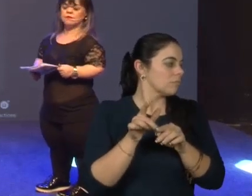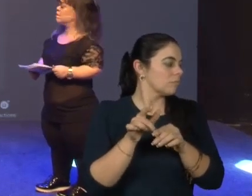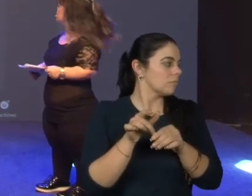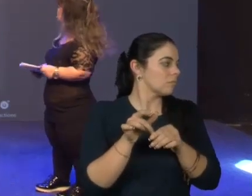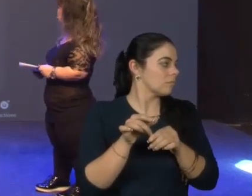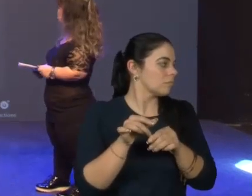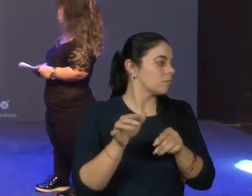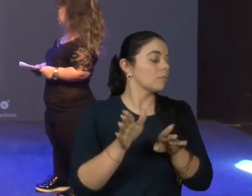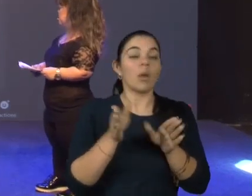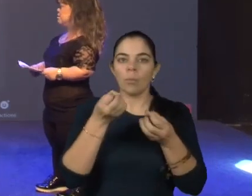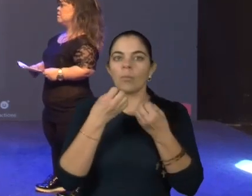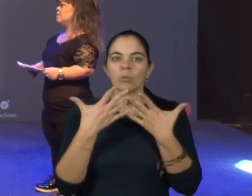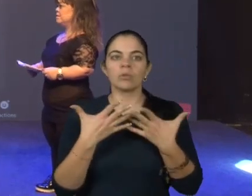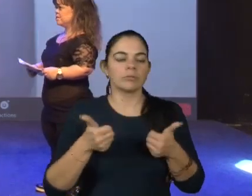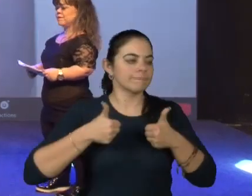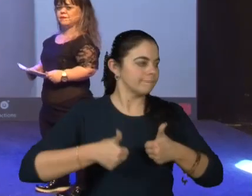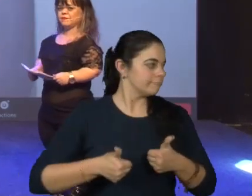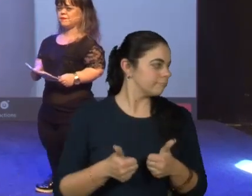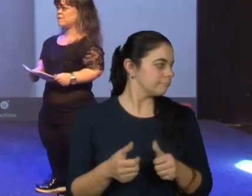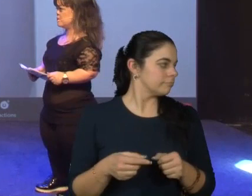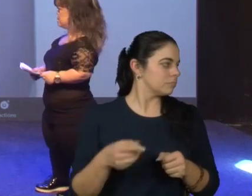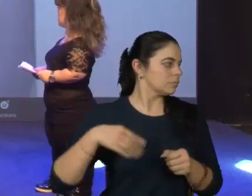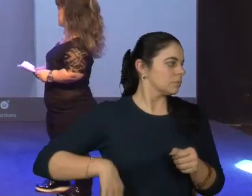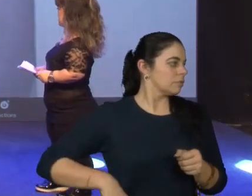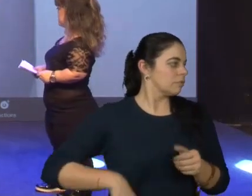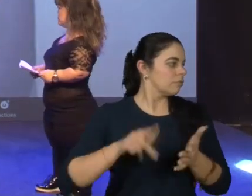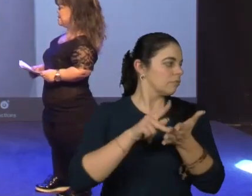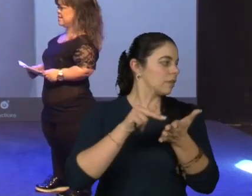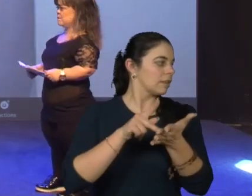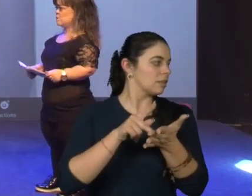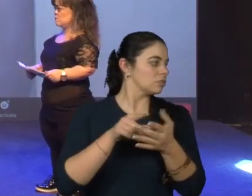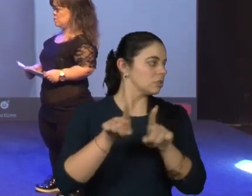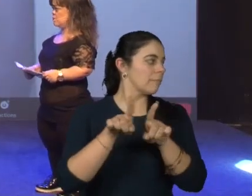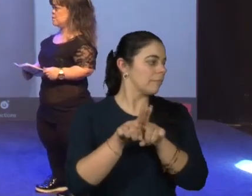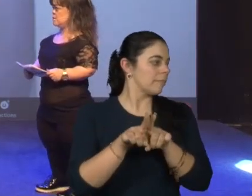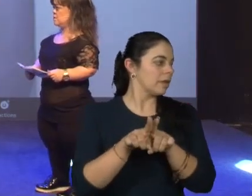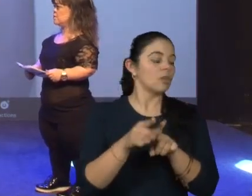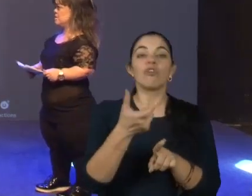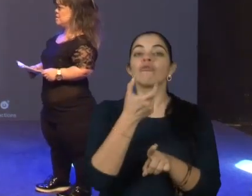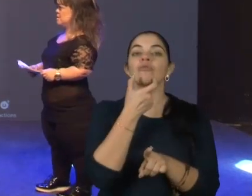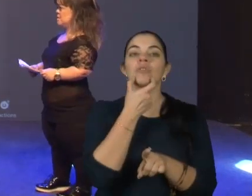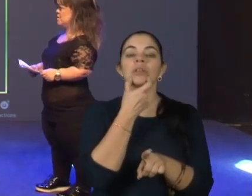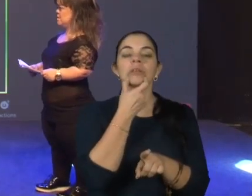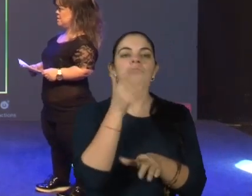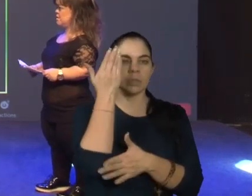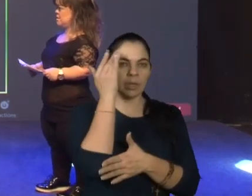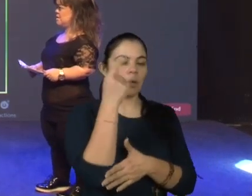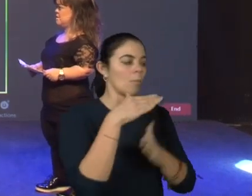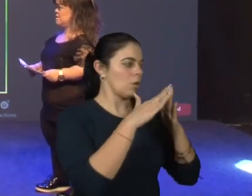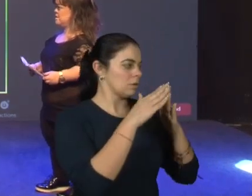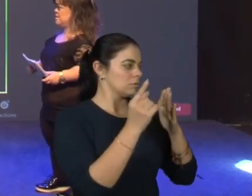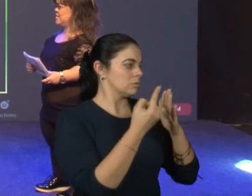agora deu certo. Bom, Mari, eu estava falando para você que o Vinícius também mora sozinho. Eu sei. Você sabia disso?